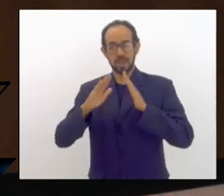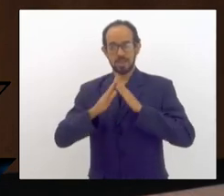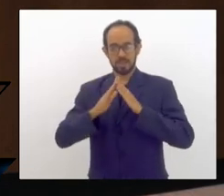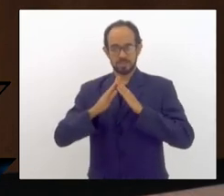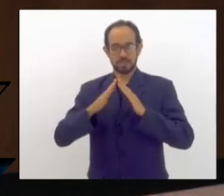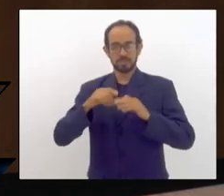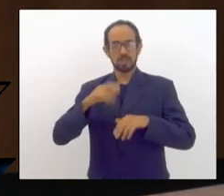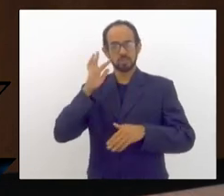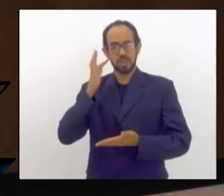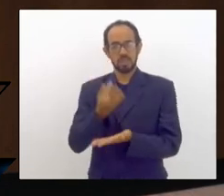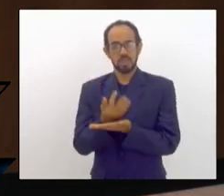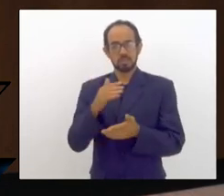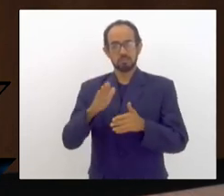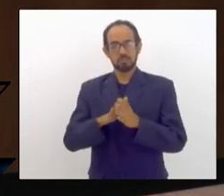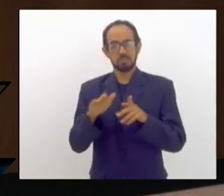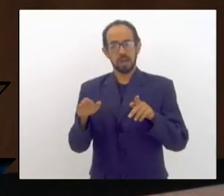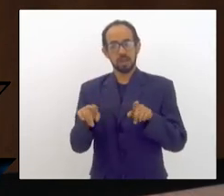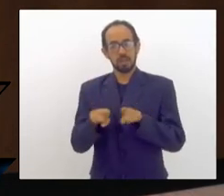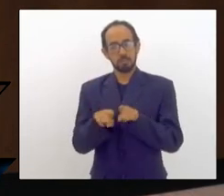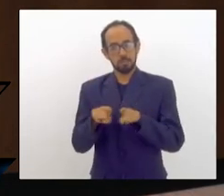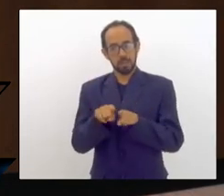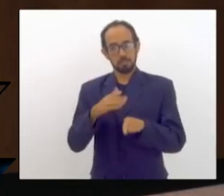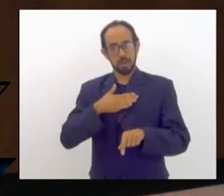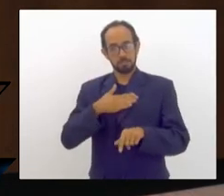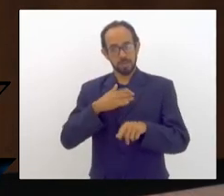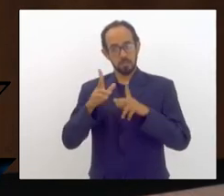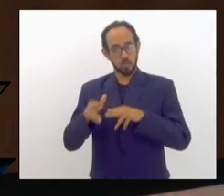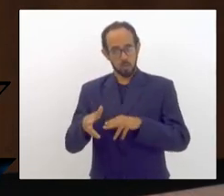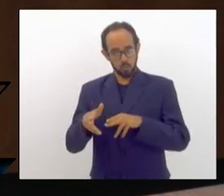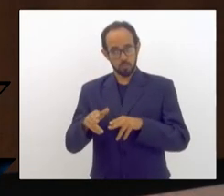não será diferente. Eu queria, mais uma vez,